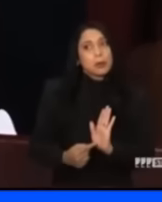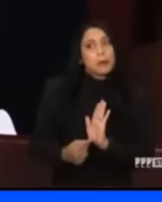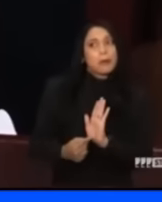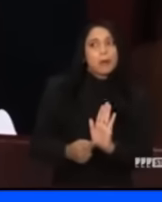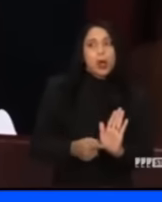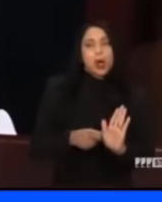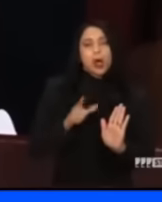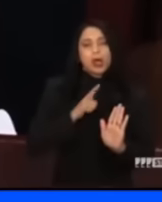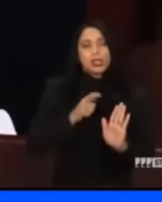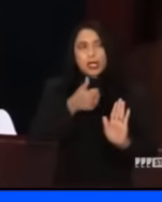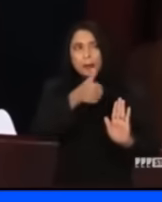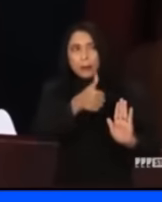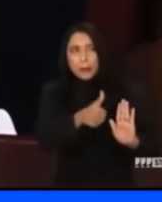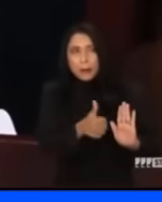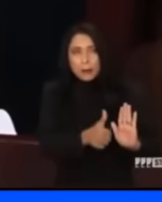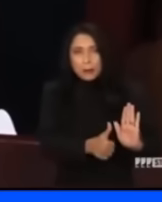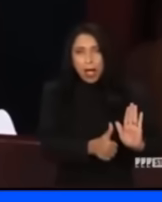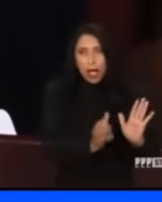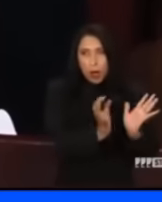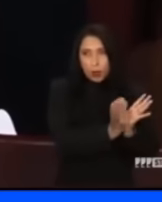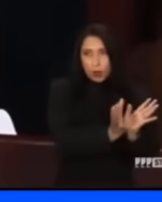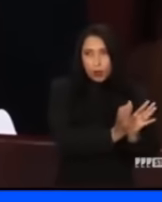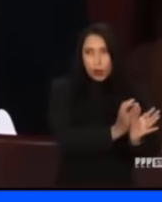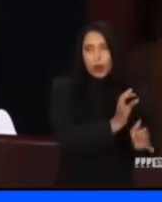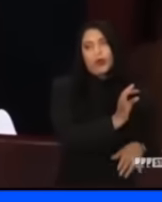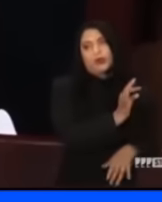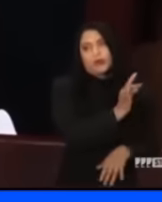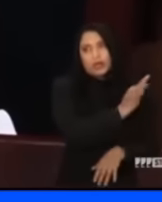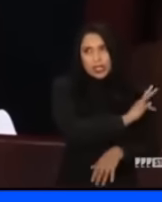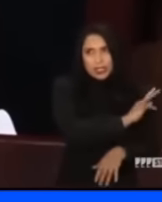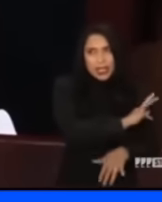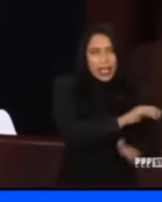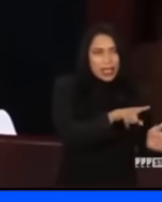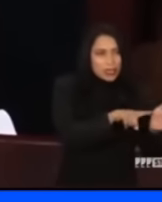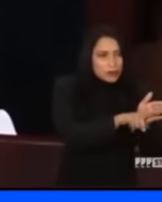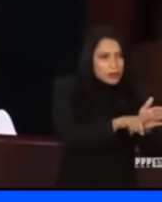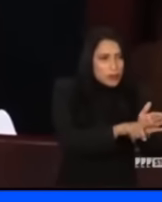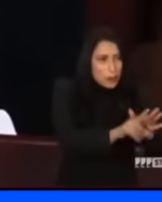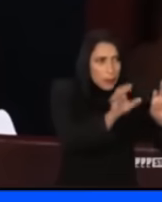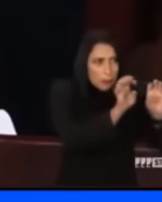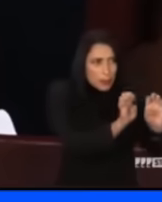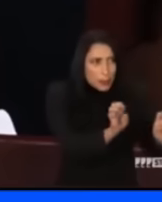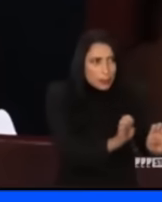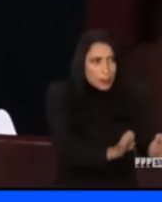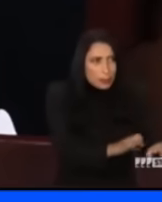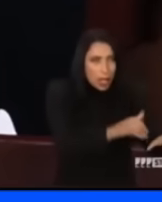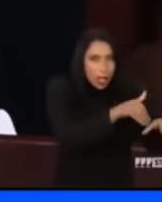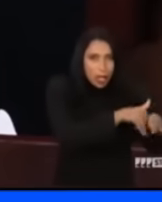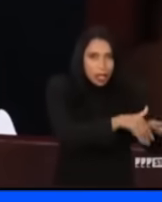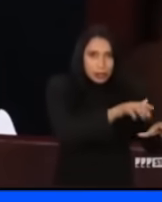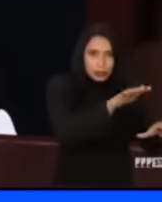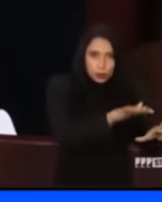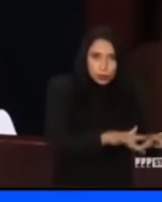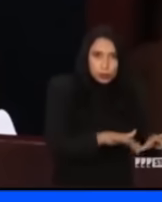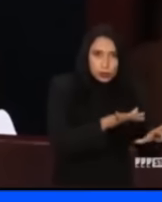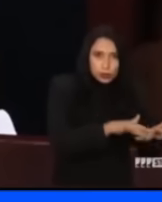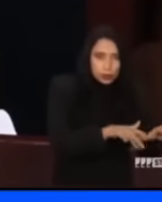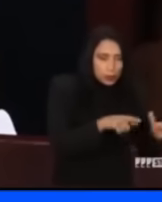o acurado trabalho da equipe de técnicos militares na fiscalização do sistema eletrônico de